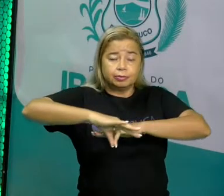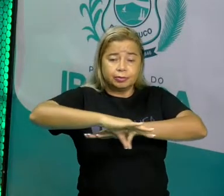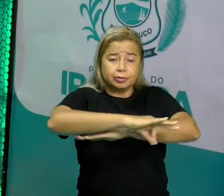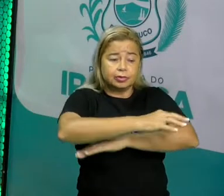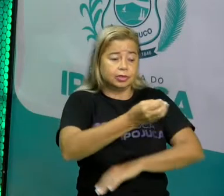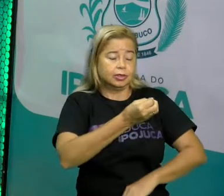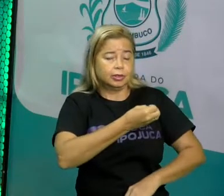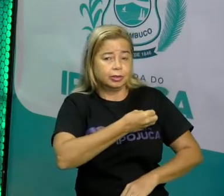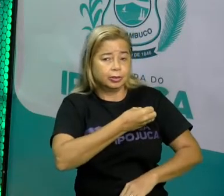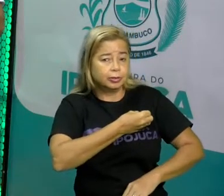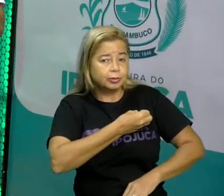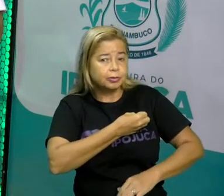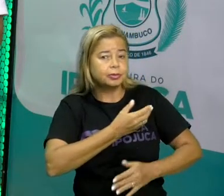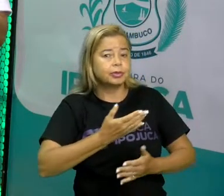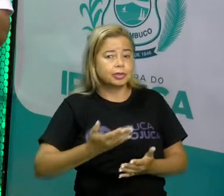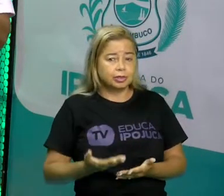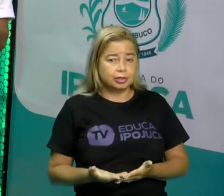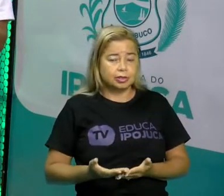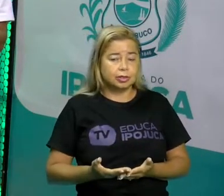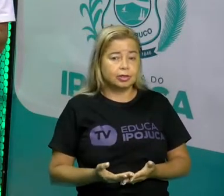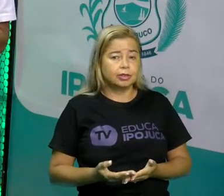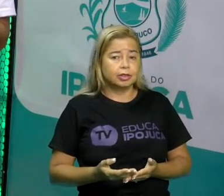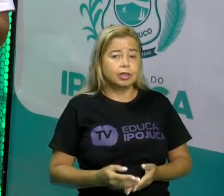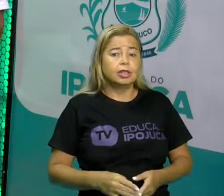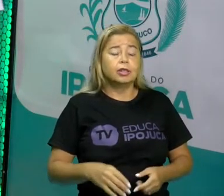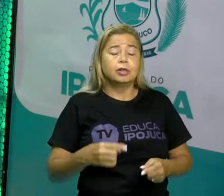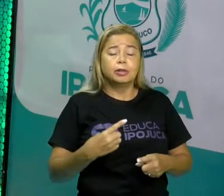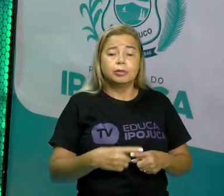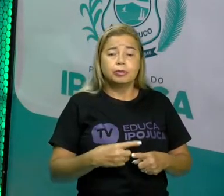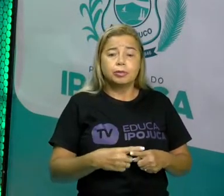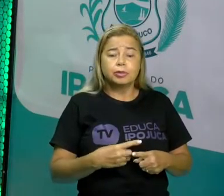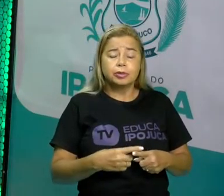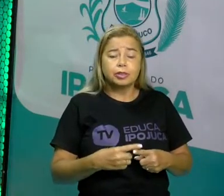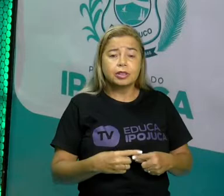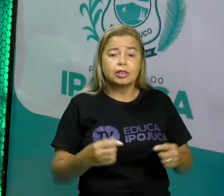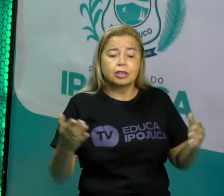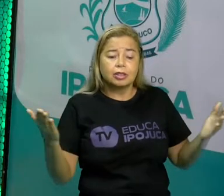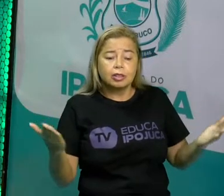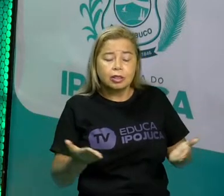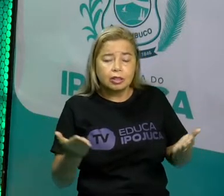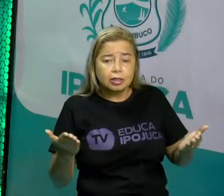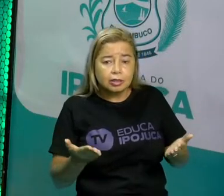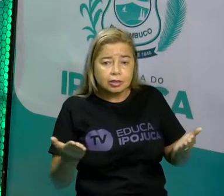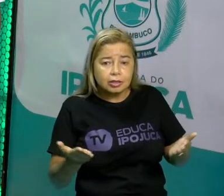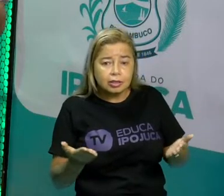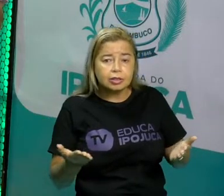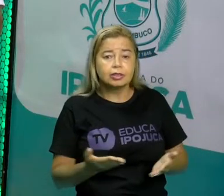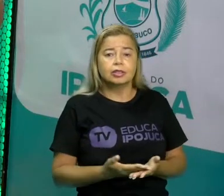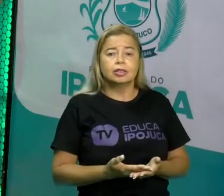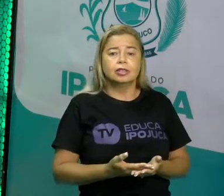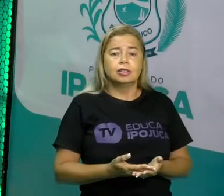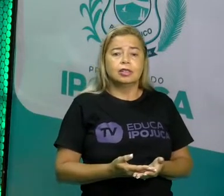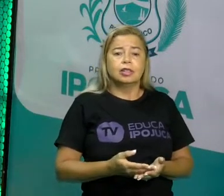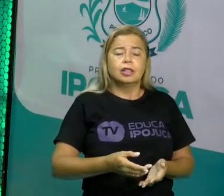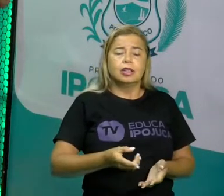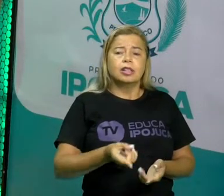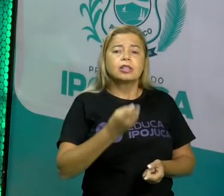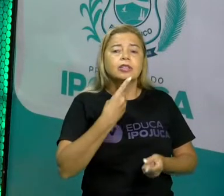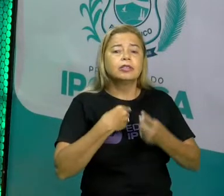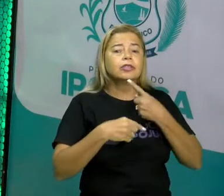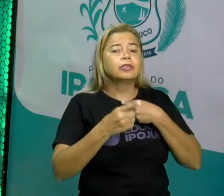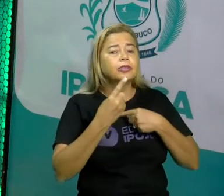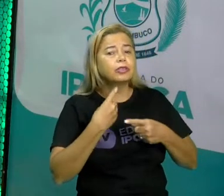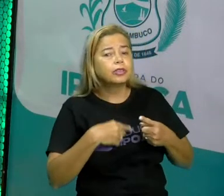aqui a finalidade é a gente aprender a sequência dos números e aprender se ela é